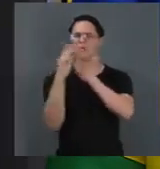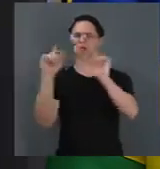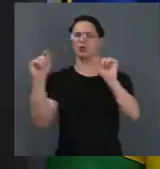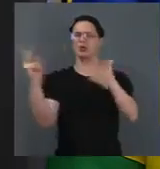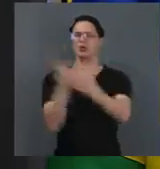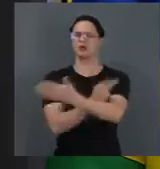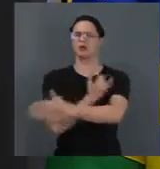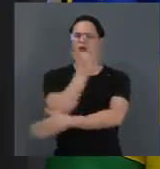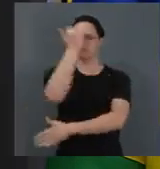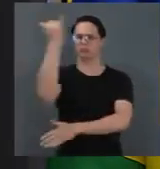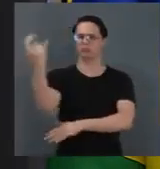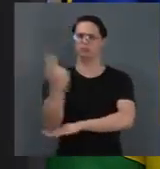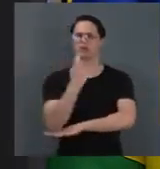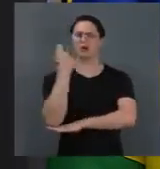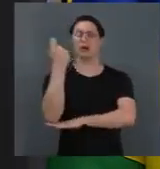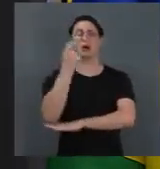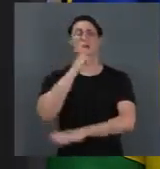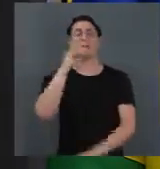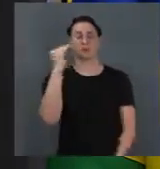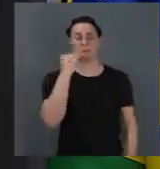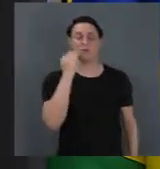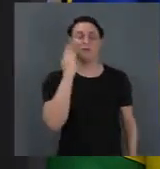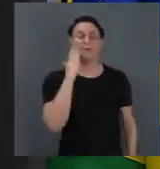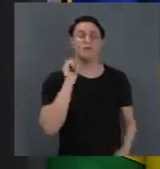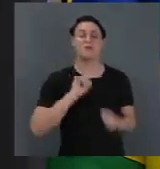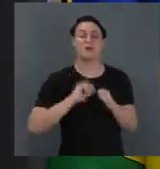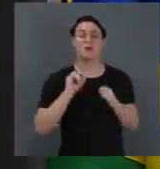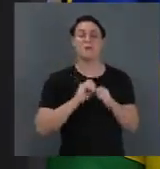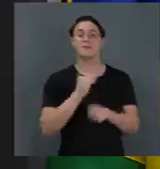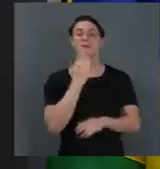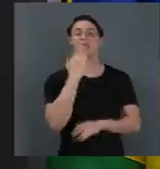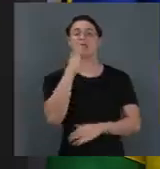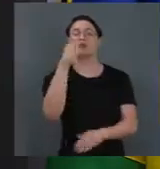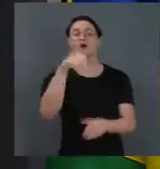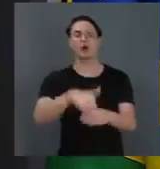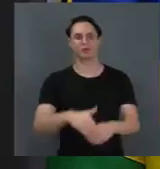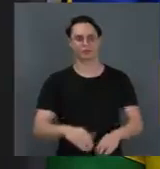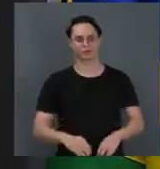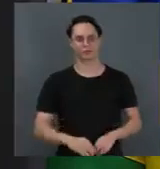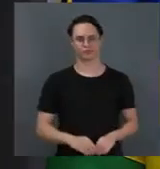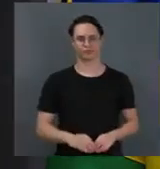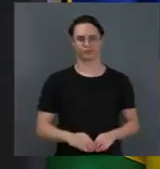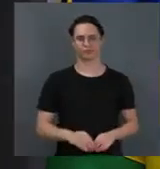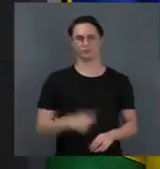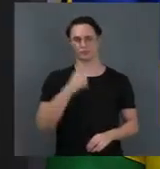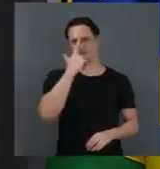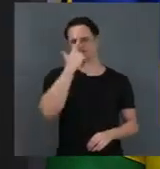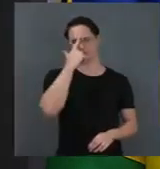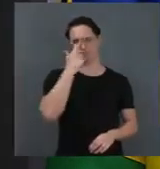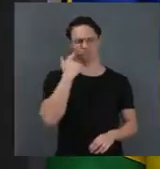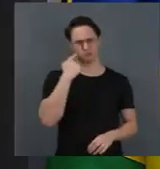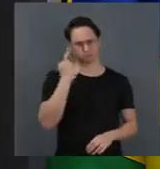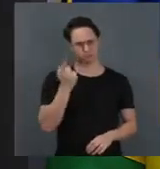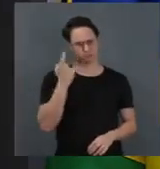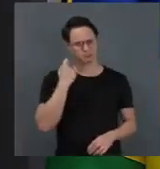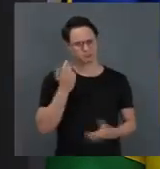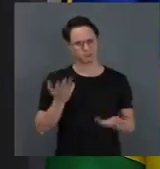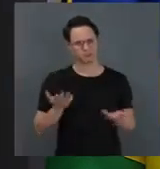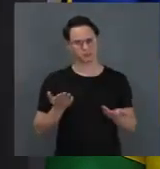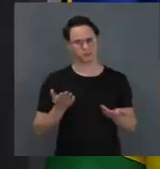crise, aproveitou, sabe para quê? Para pedir voto. Olha só a cabeça dessa